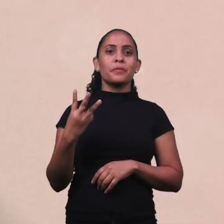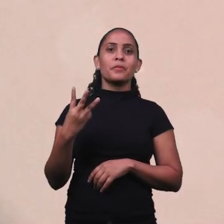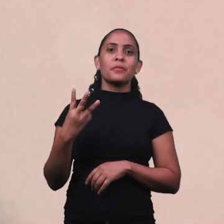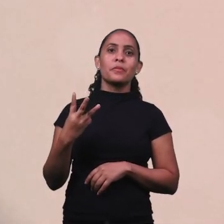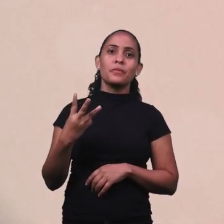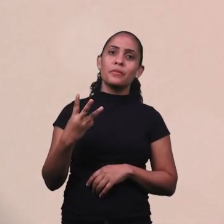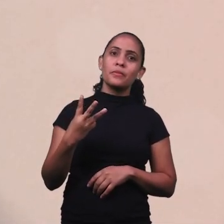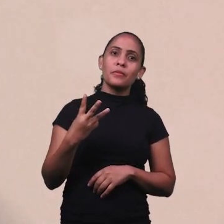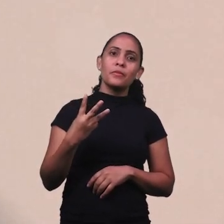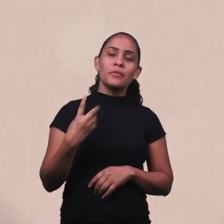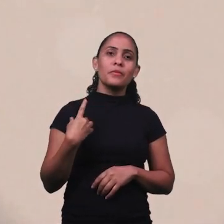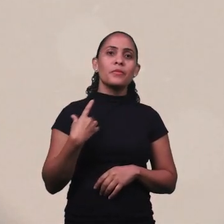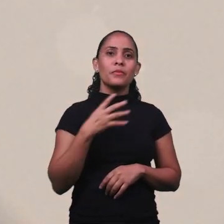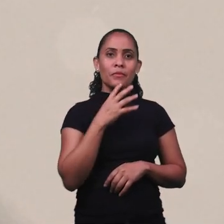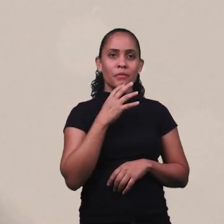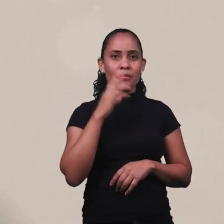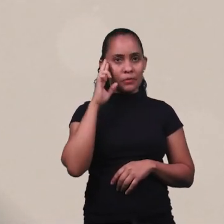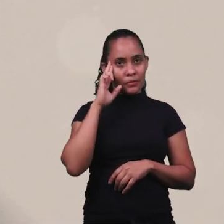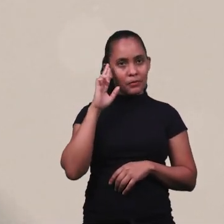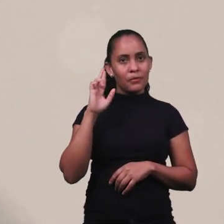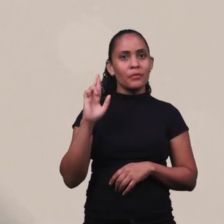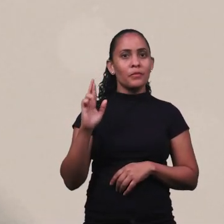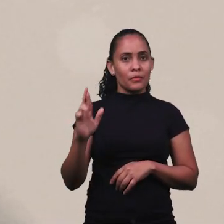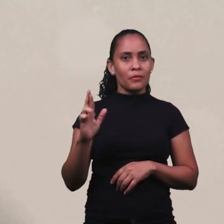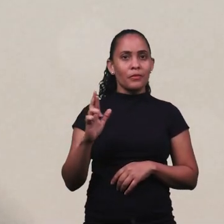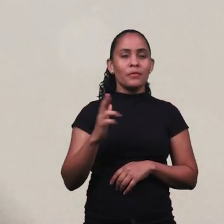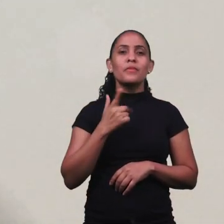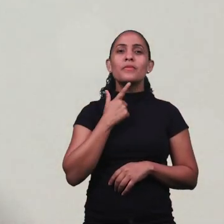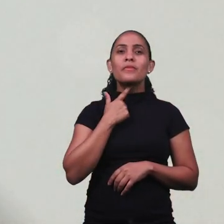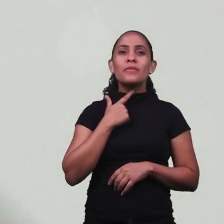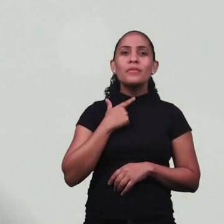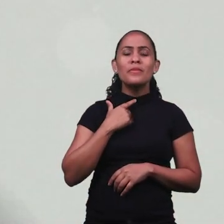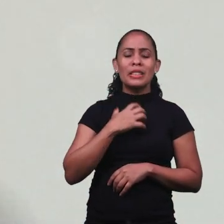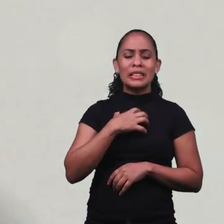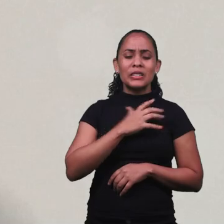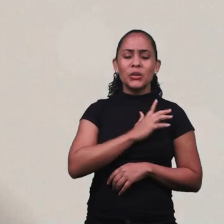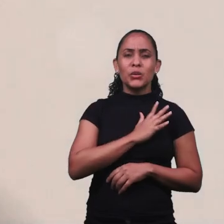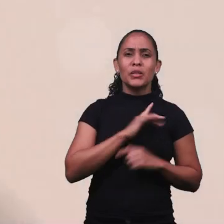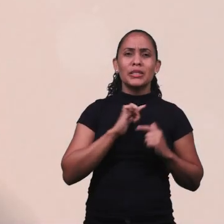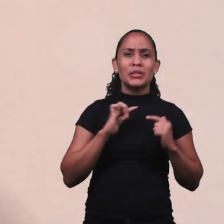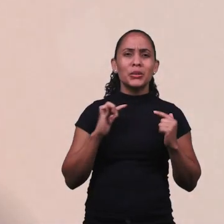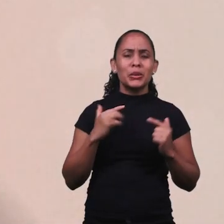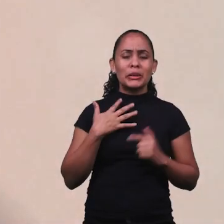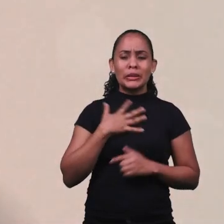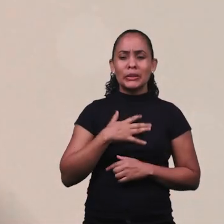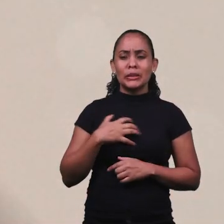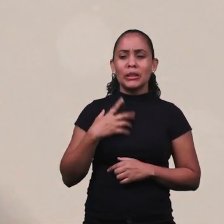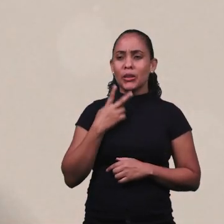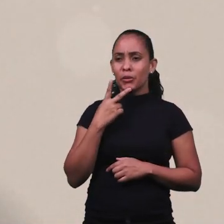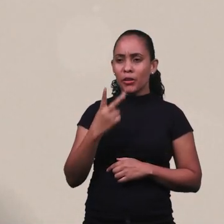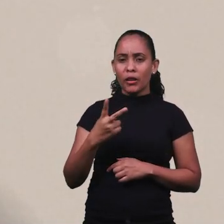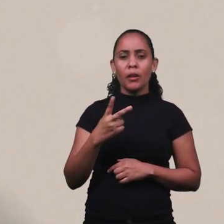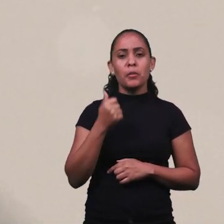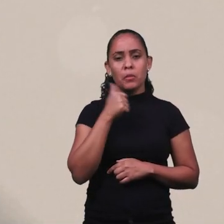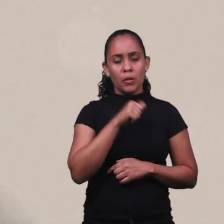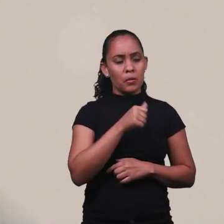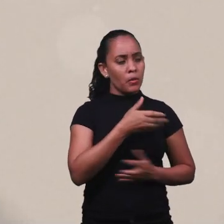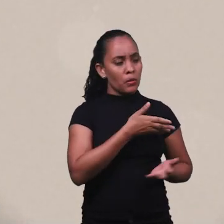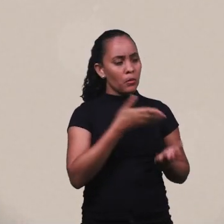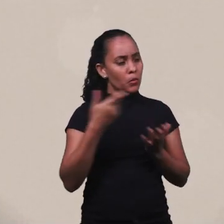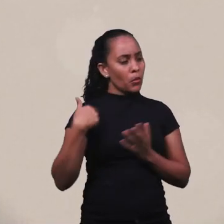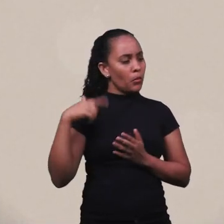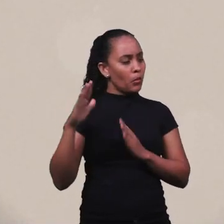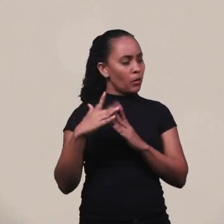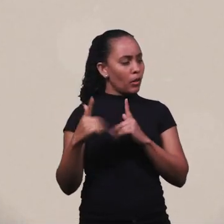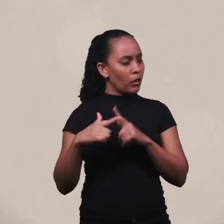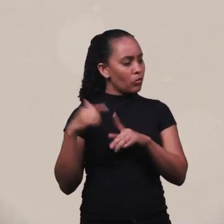tive o desejo de conhecer o Senhor, senti um vazio muito grande no meu coração. Então, falando para minha irmã, ela me convidou para assistir um culto na